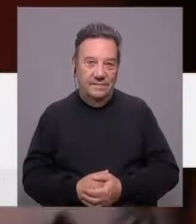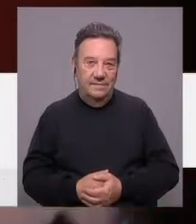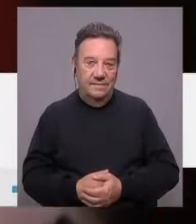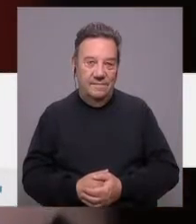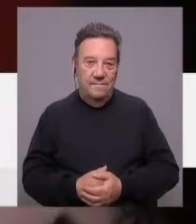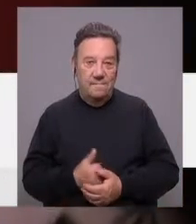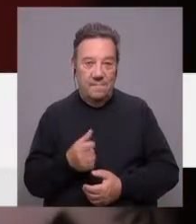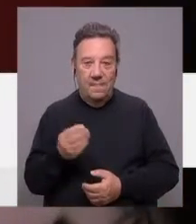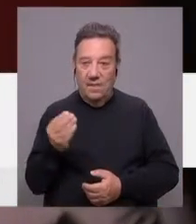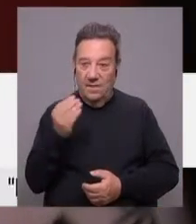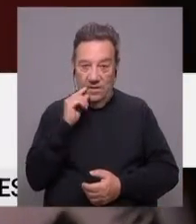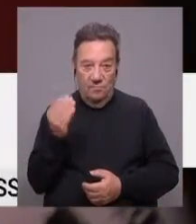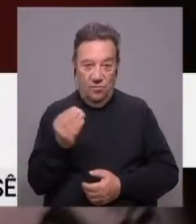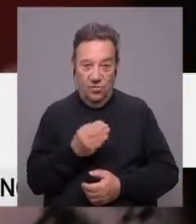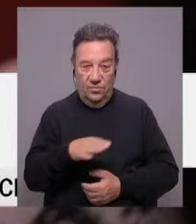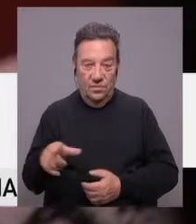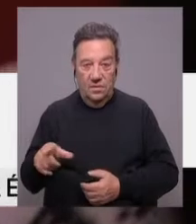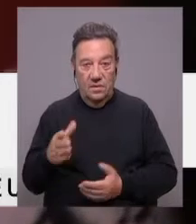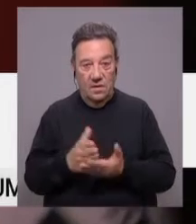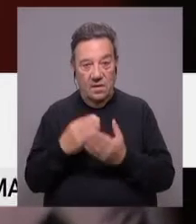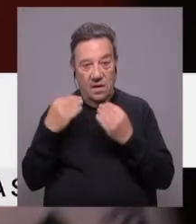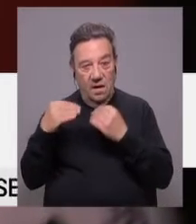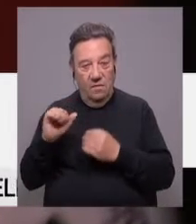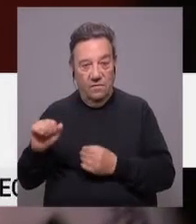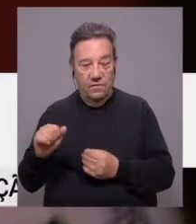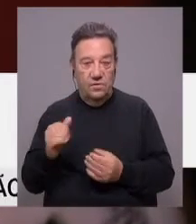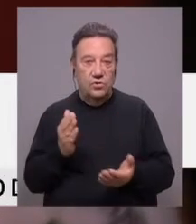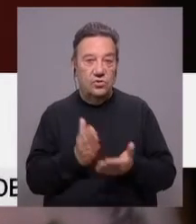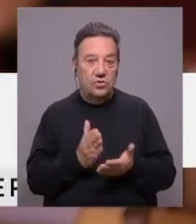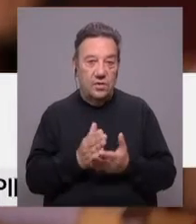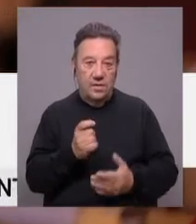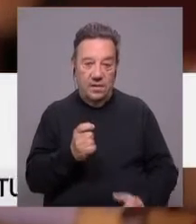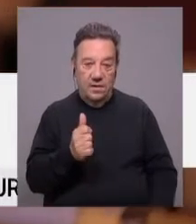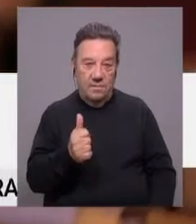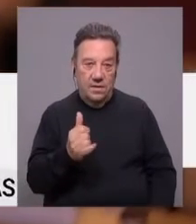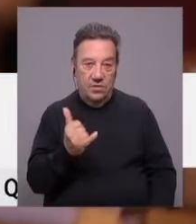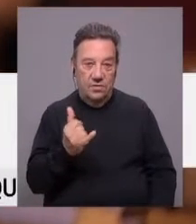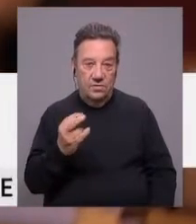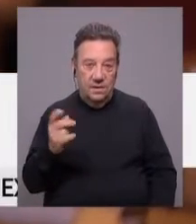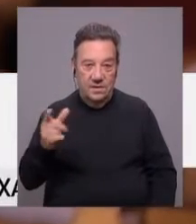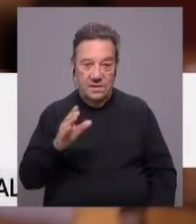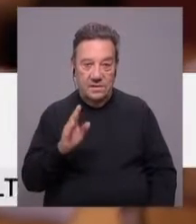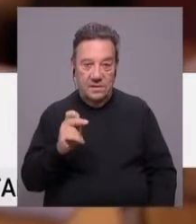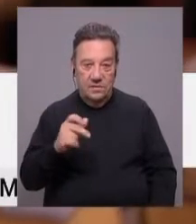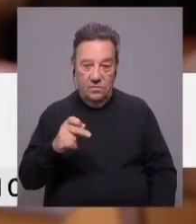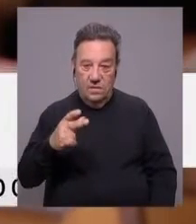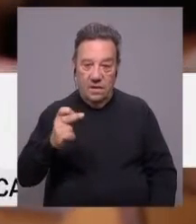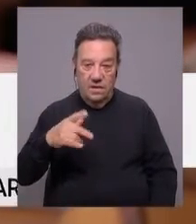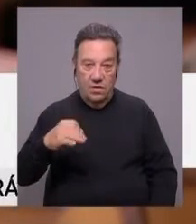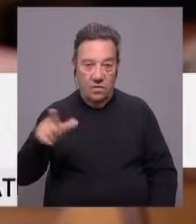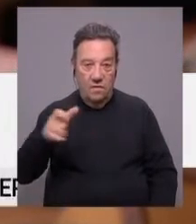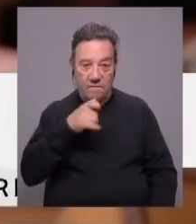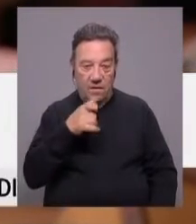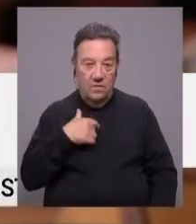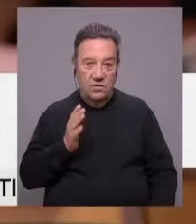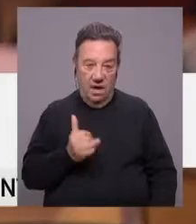Estes meninos que aqui estão são alunos da escola EB23 Santo António, em Faro, e eu, há